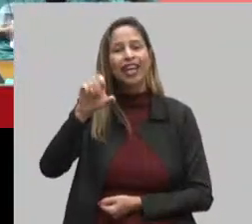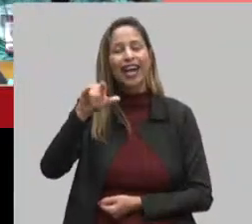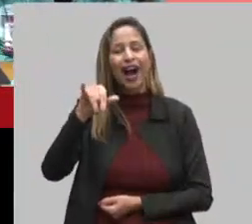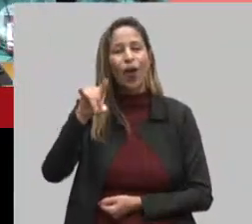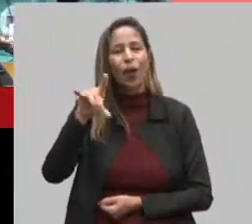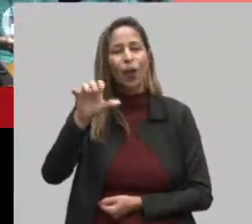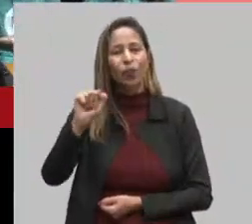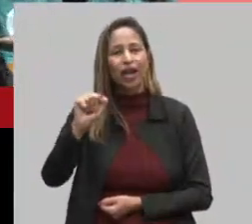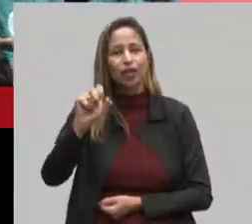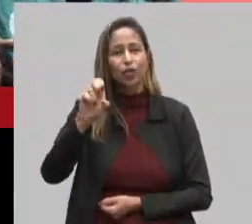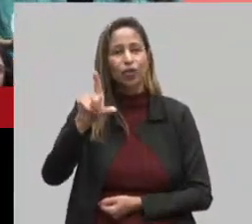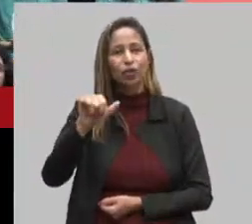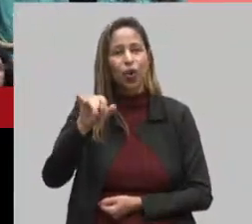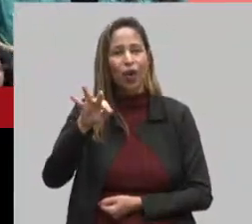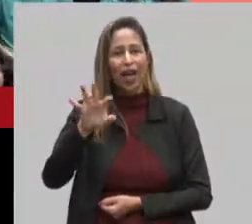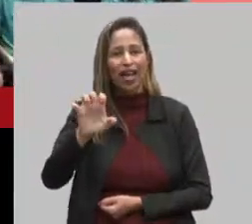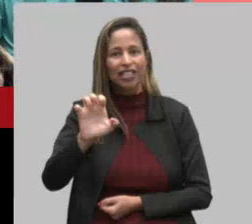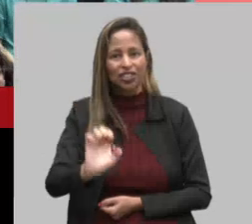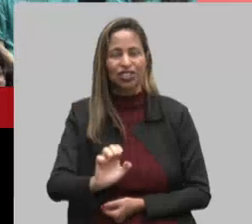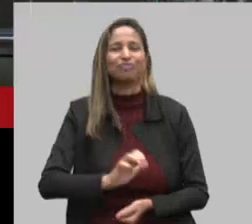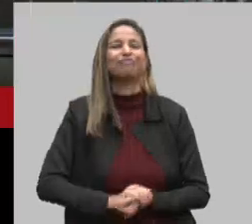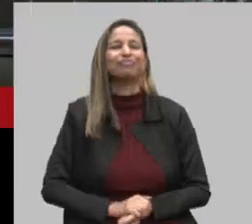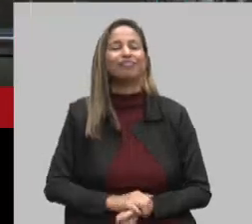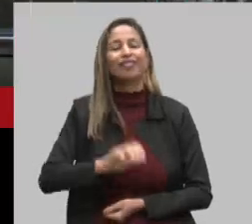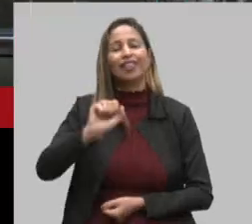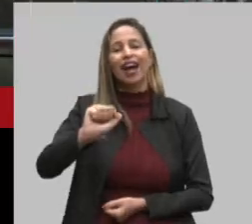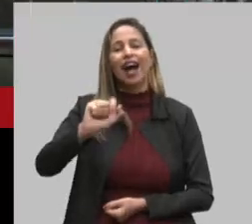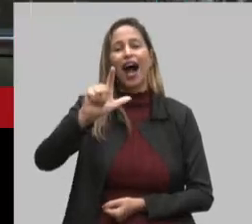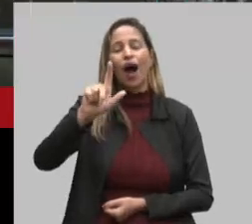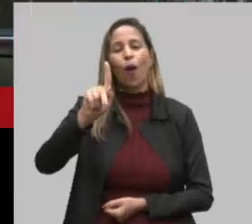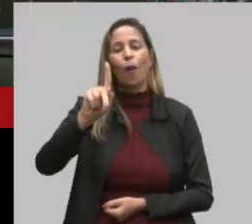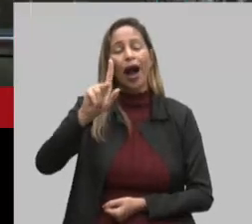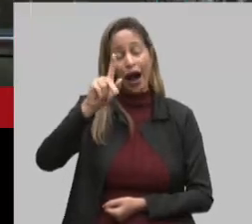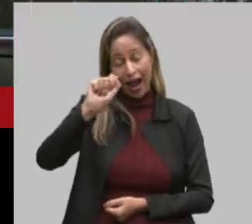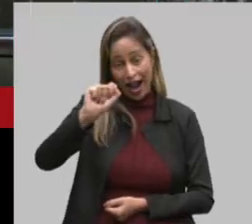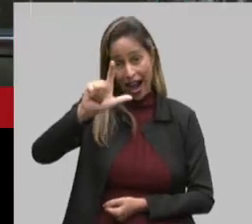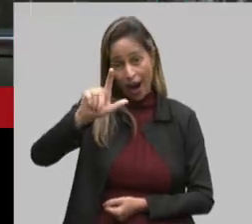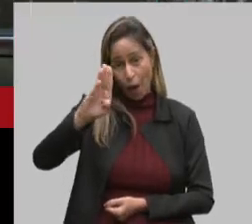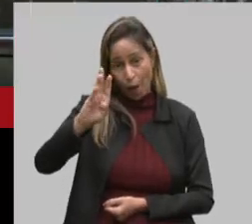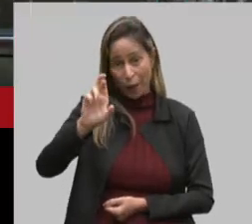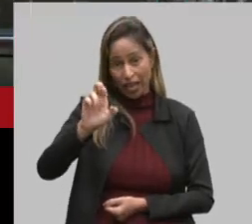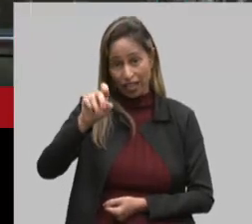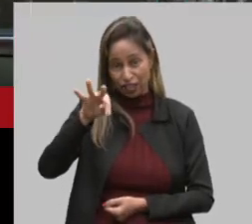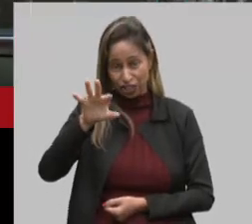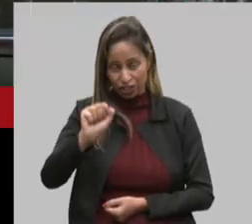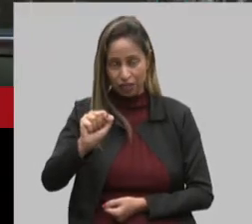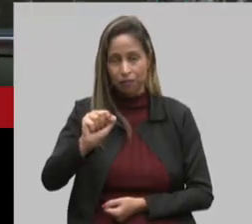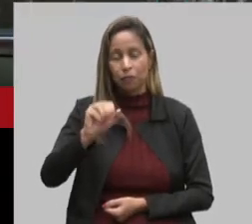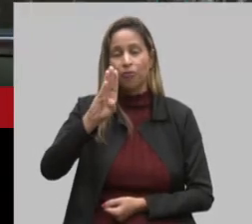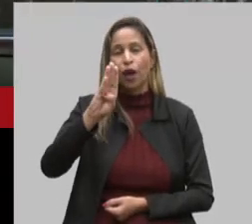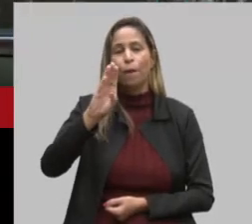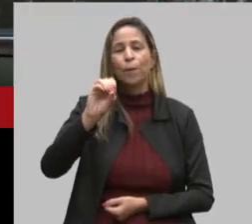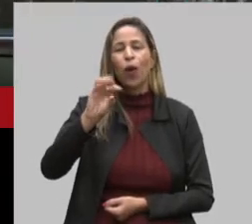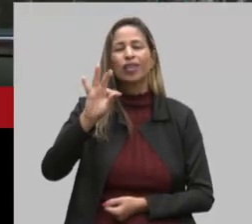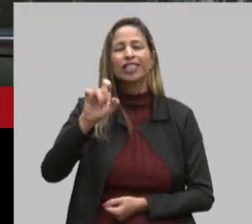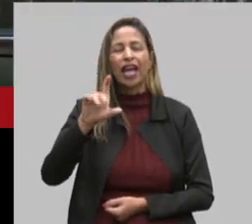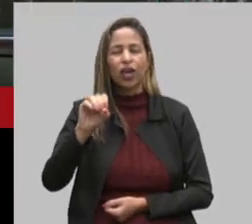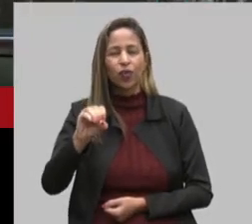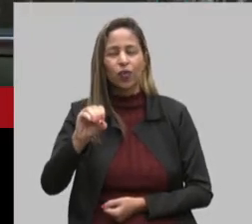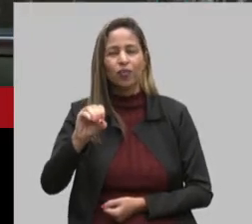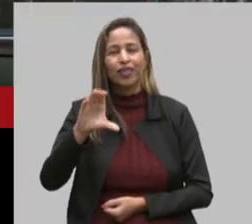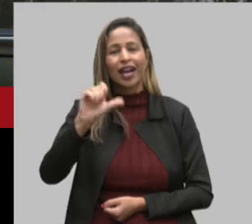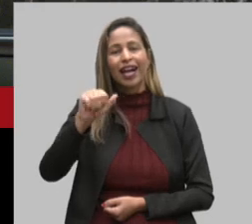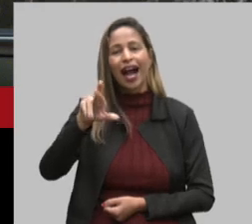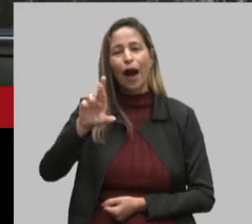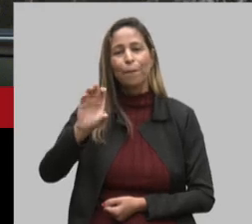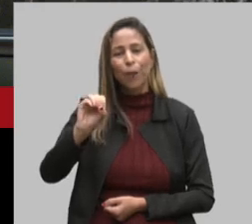Sudoeste Câmara Municipal de Albertina Alpinópolis Bandeira do Sul Botelho Cabo Verde Carmo do Rio